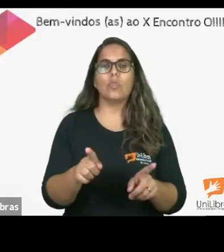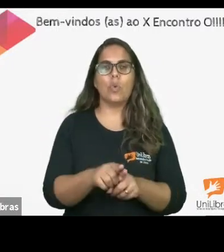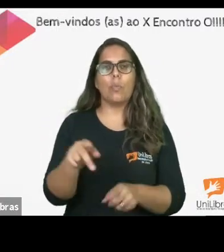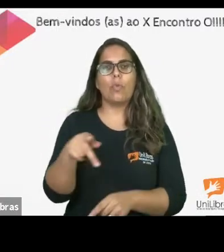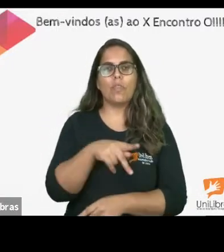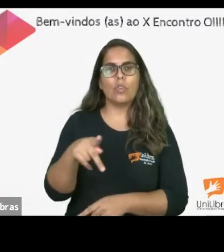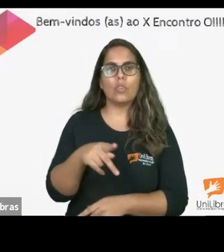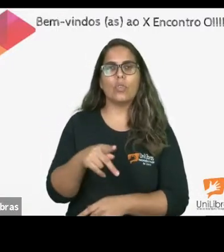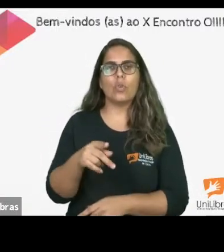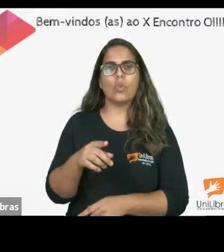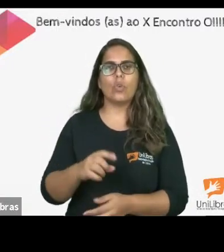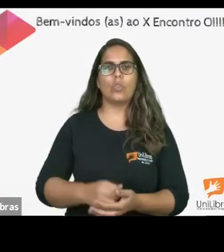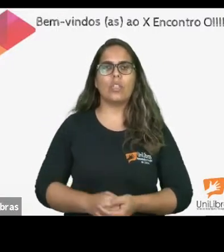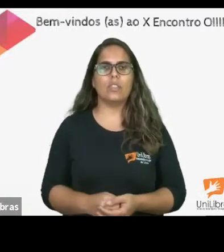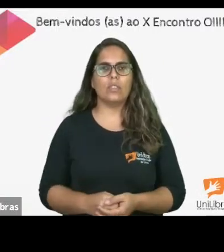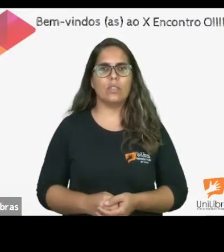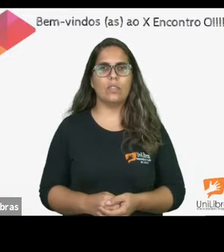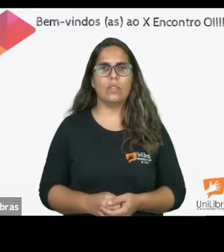professor Podozes.